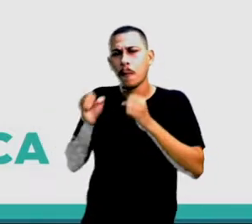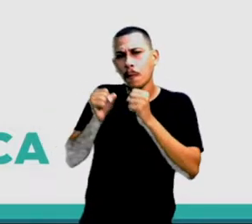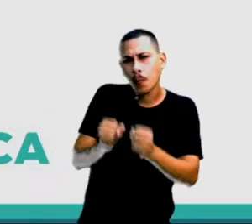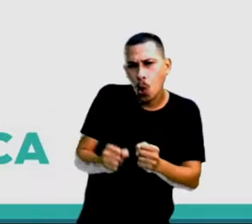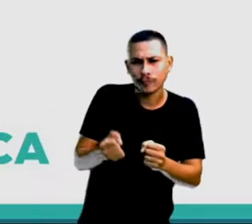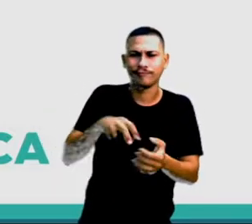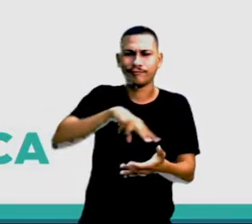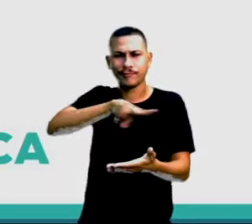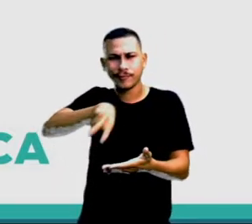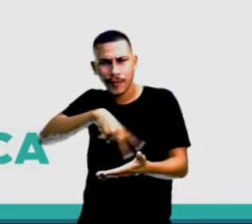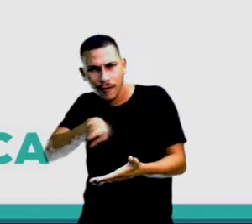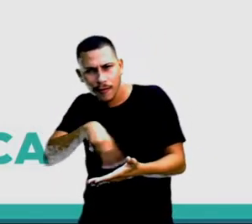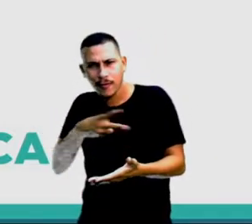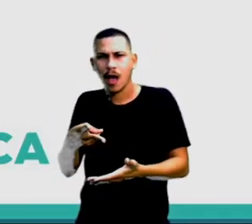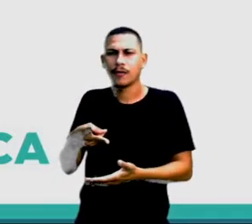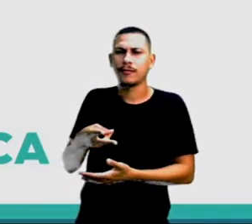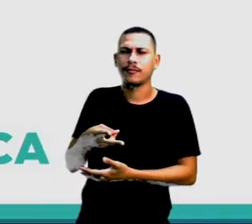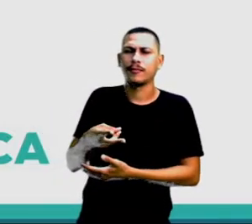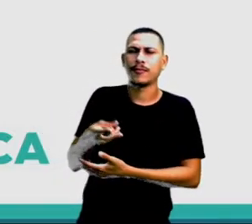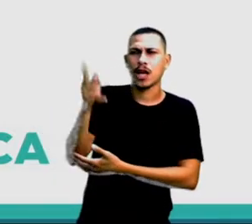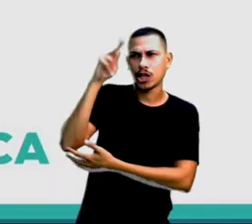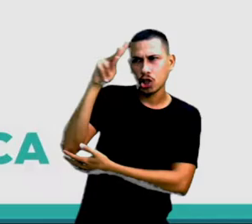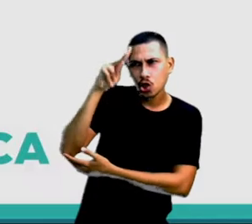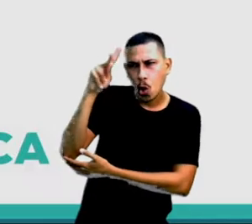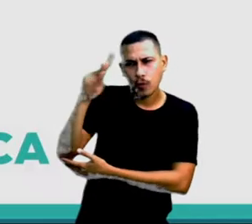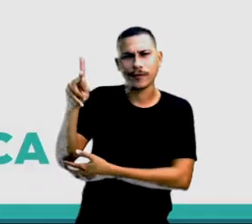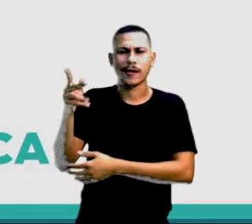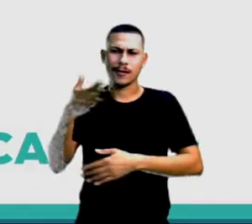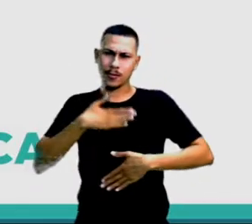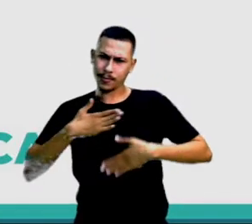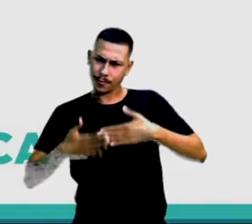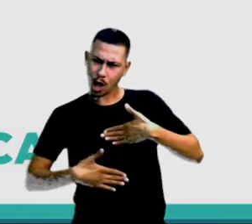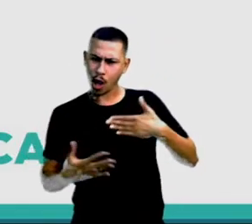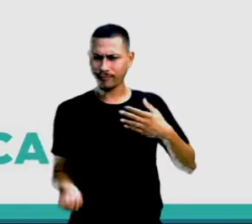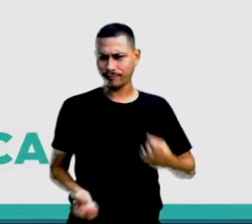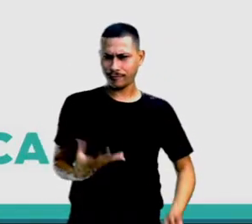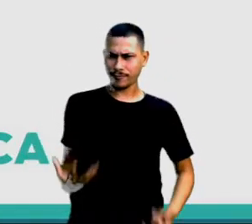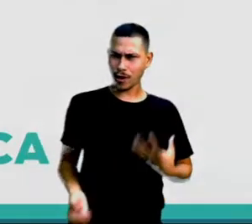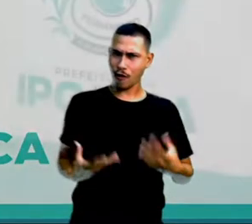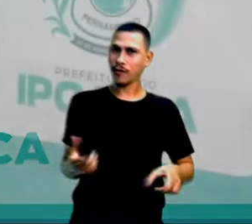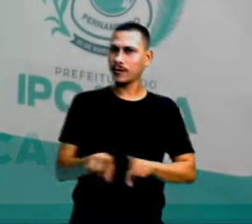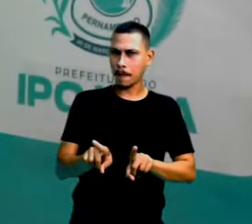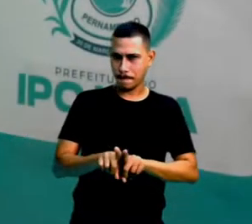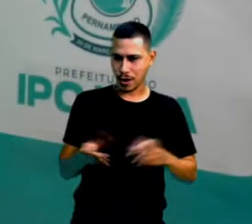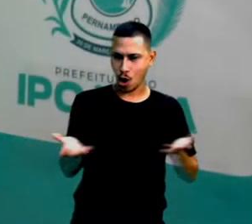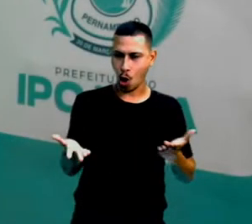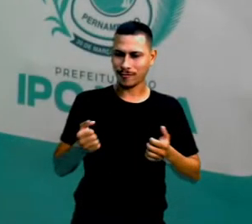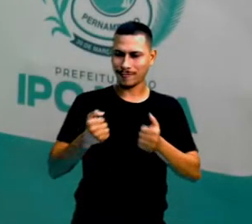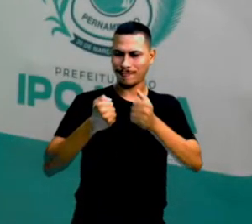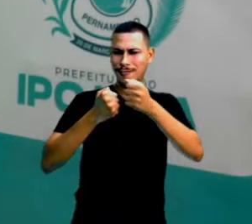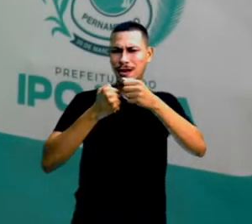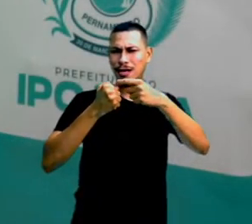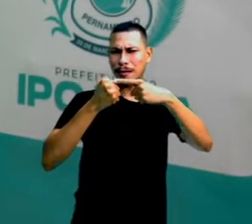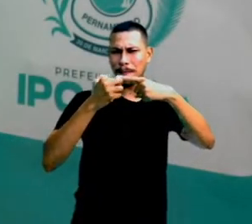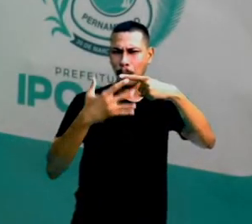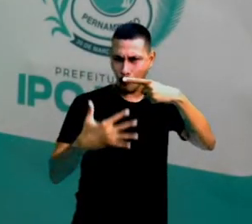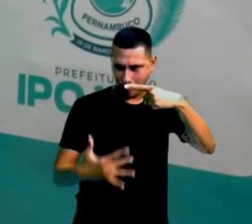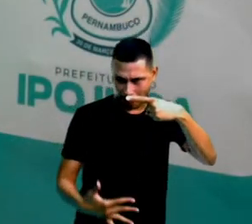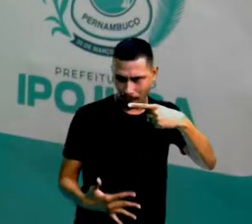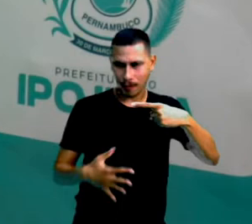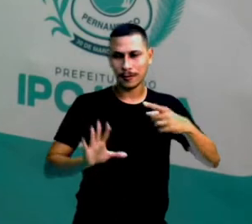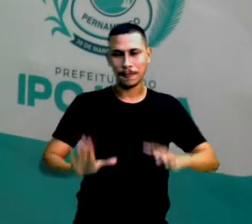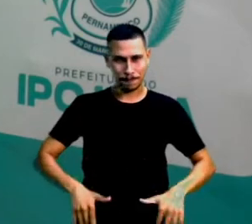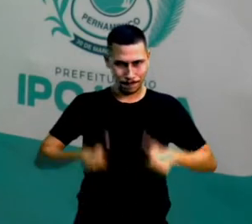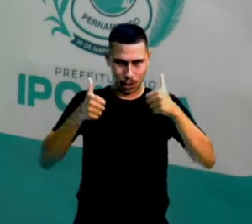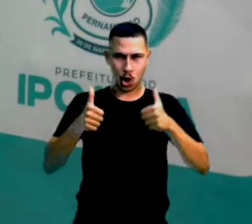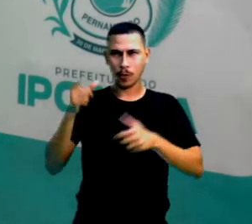danças, contos e ritmos, por exemplo. Então, vamos explicar isso aqui agora, né?